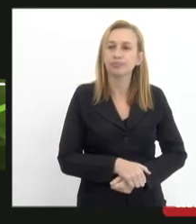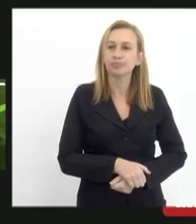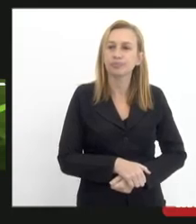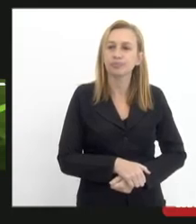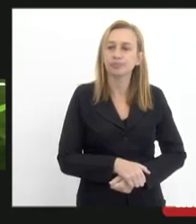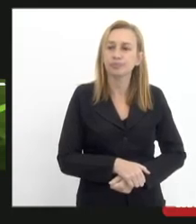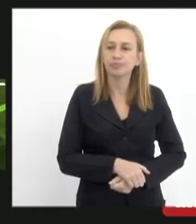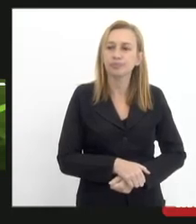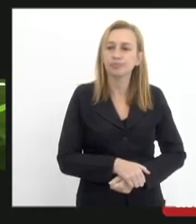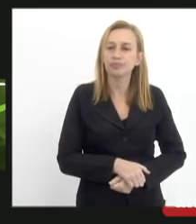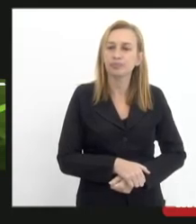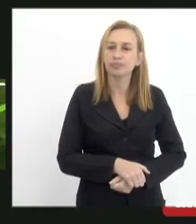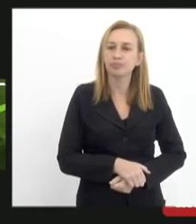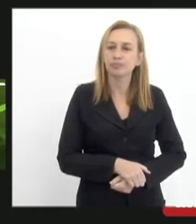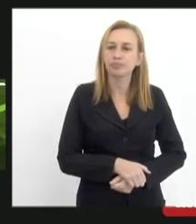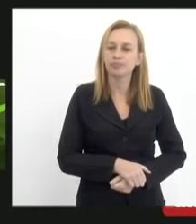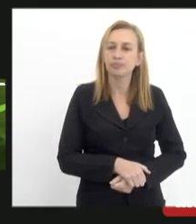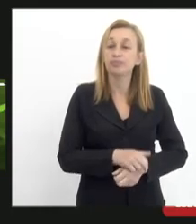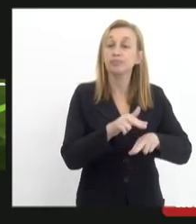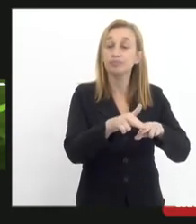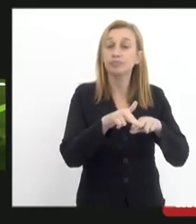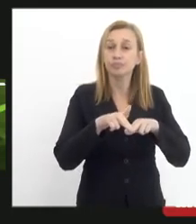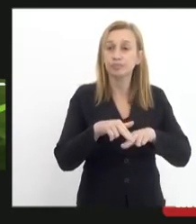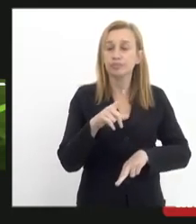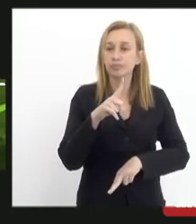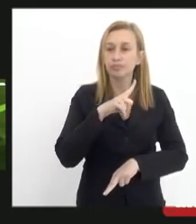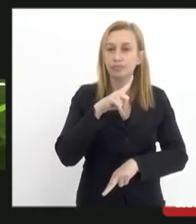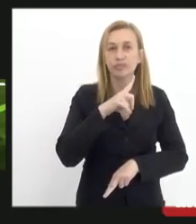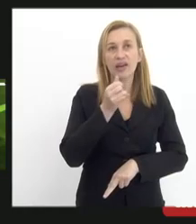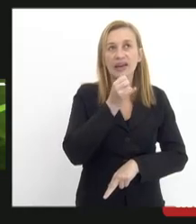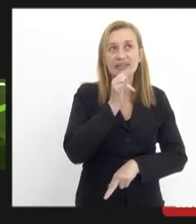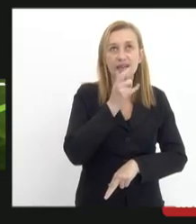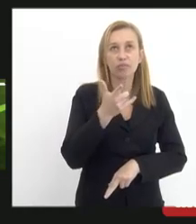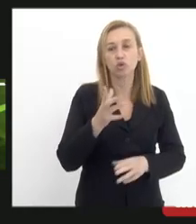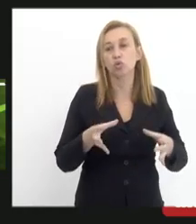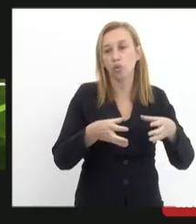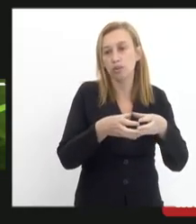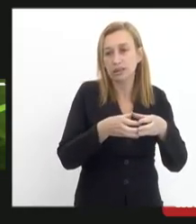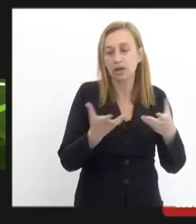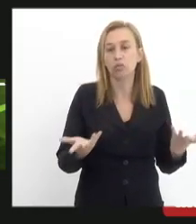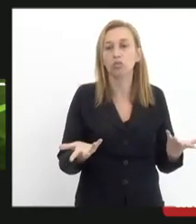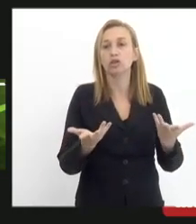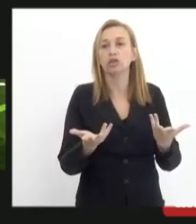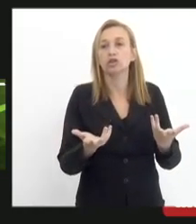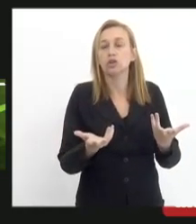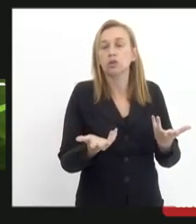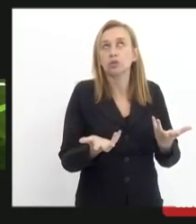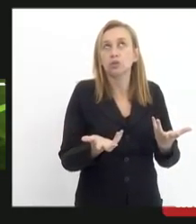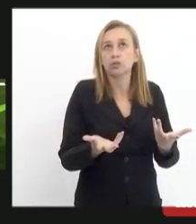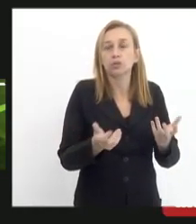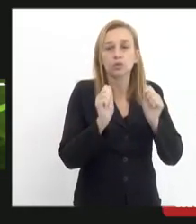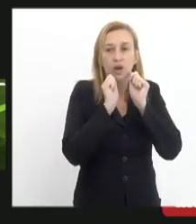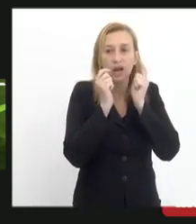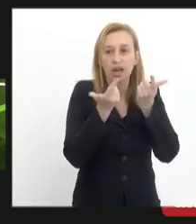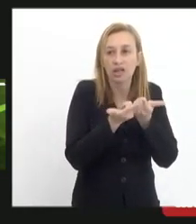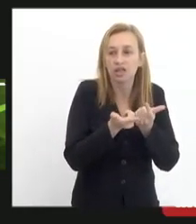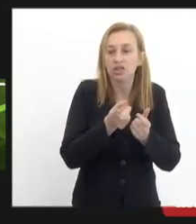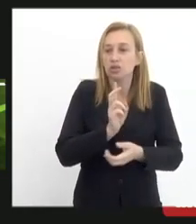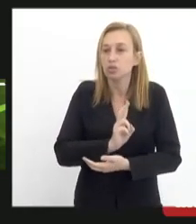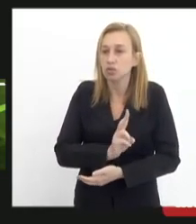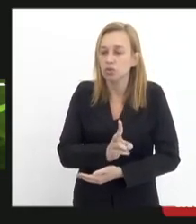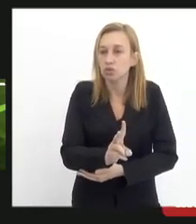a razão de existir, por exemplo, comissão aí na Assembleia, as